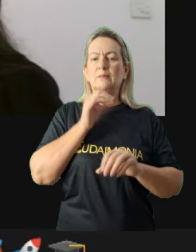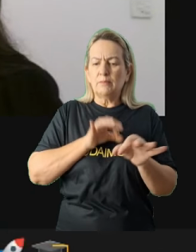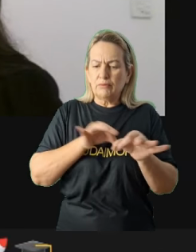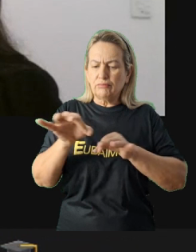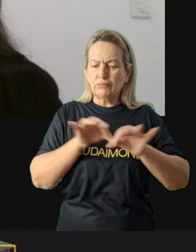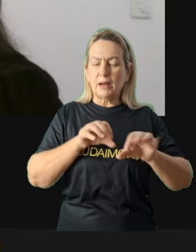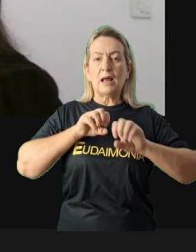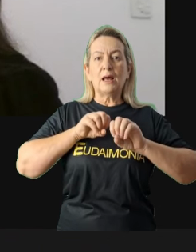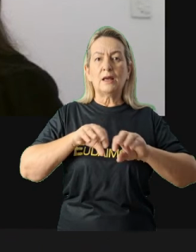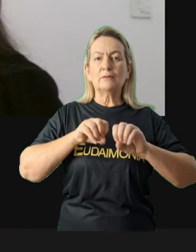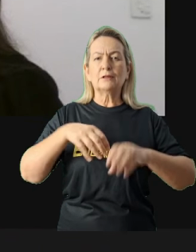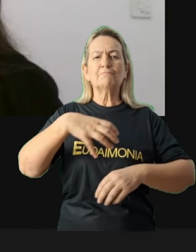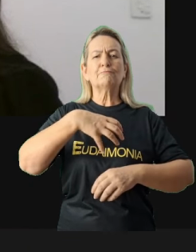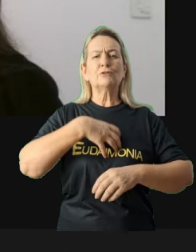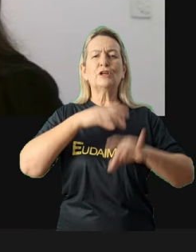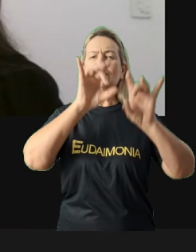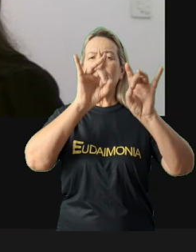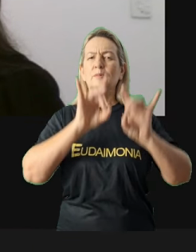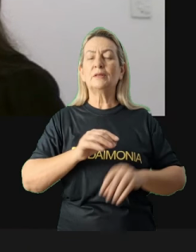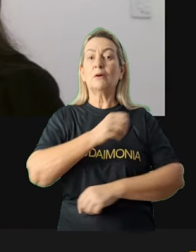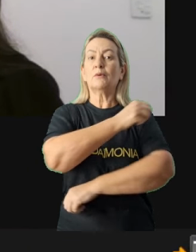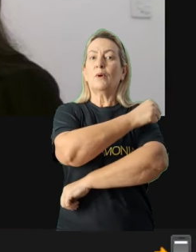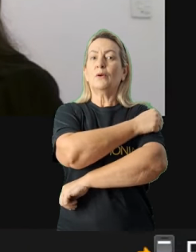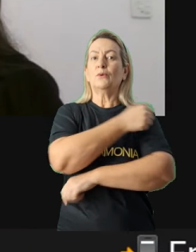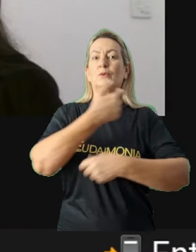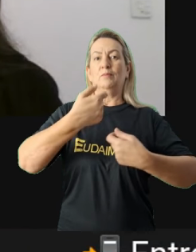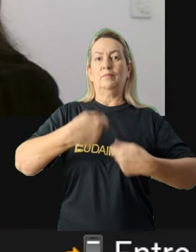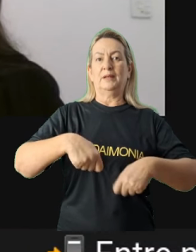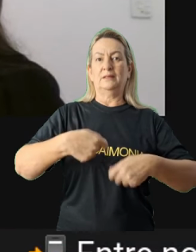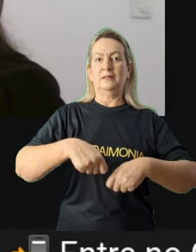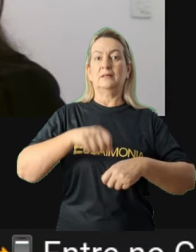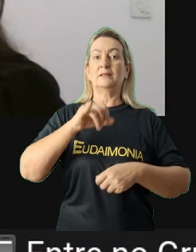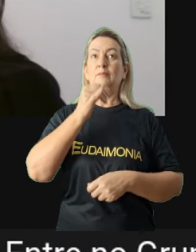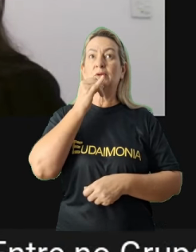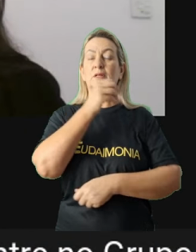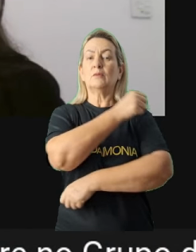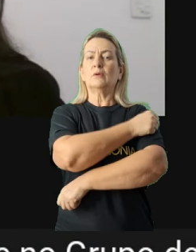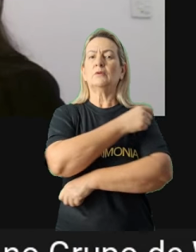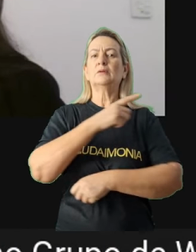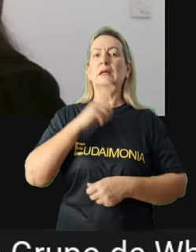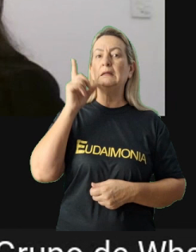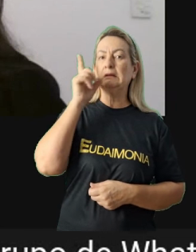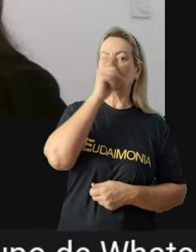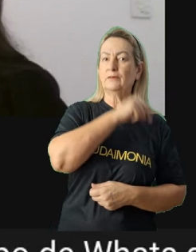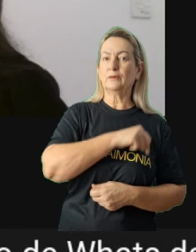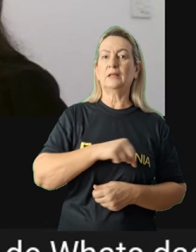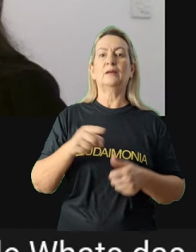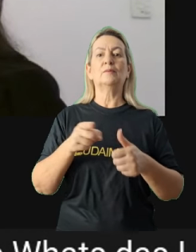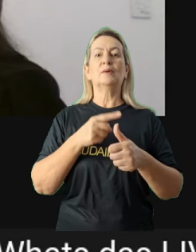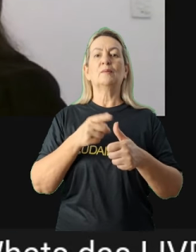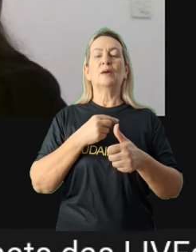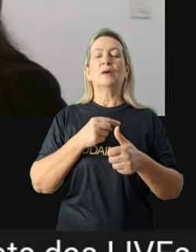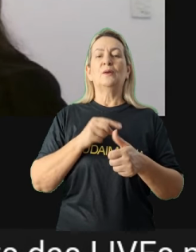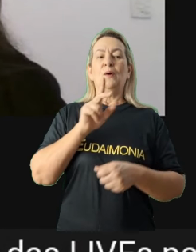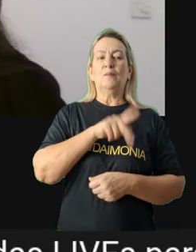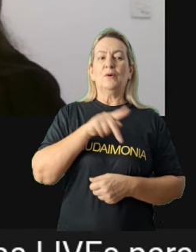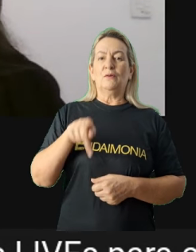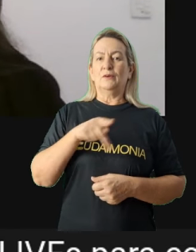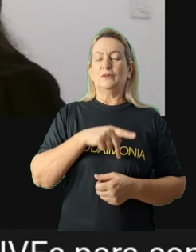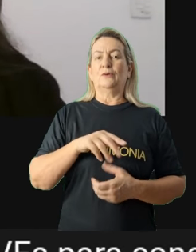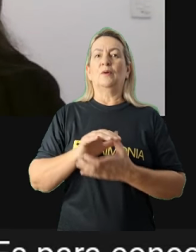jeitinho que aquele aluno precisa, tá? Então, qual que é a dificuldade que aquele aluno precisa, né? Vamos pegar alguém aqui do chat, primeira pessoa que eu vejo aqui,